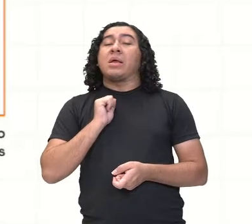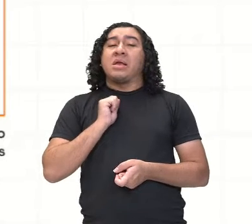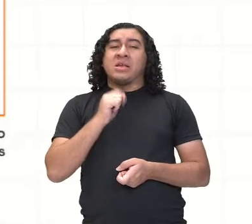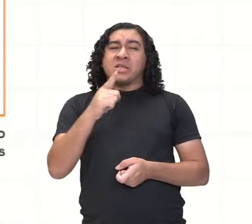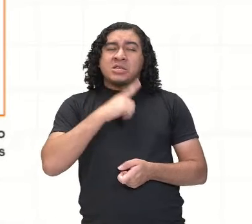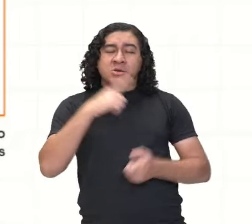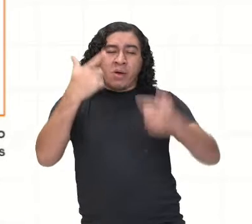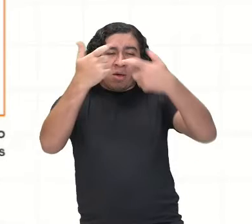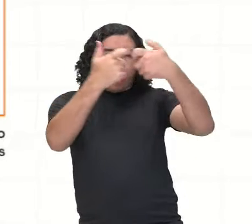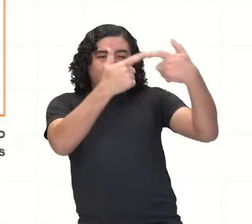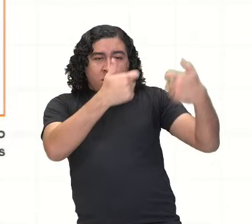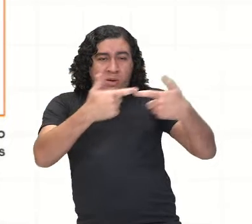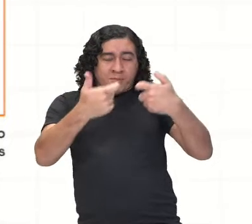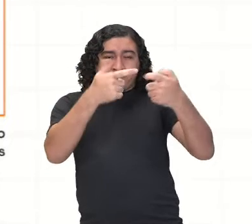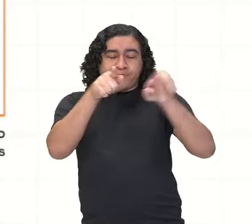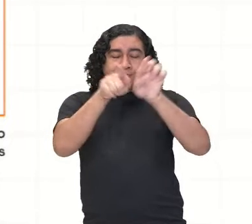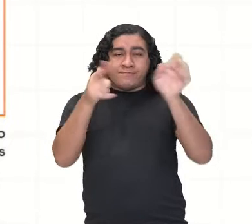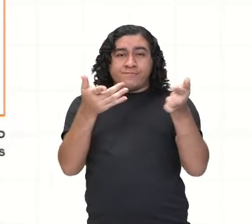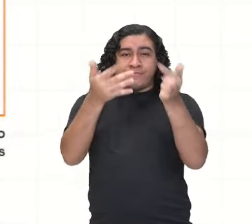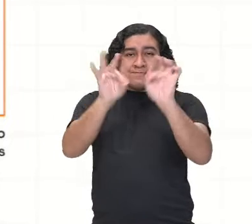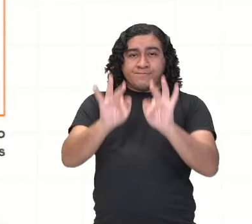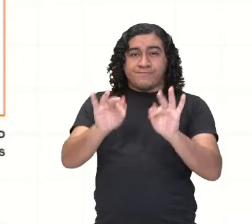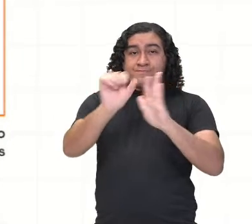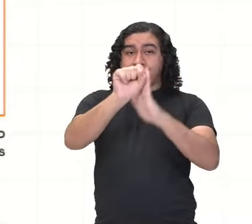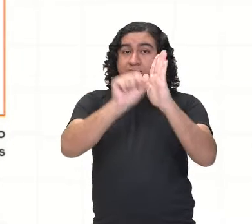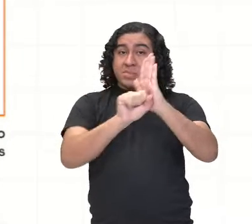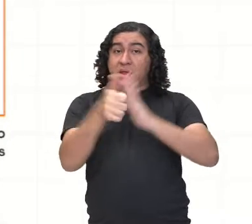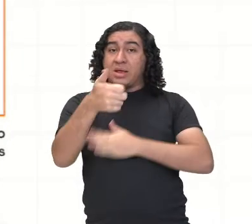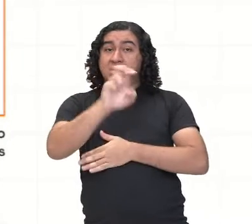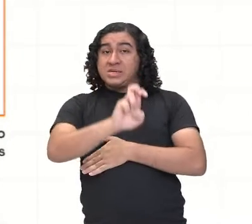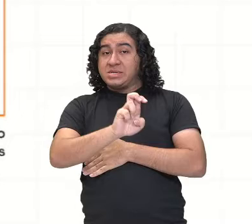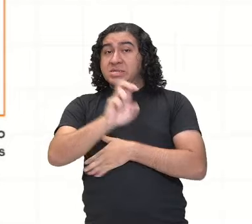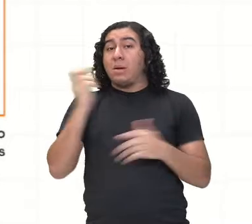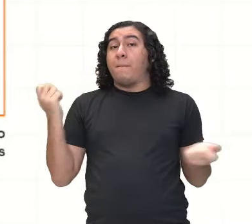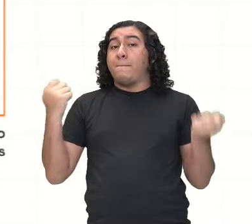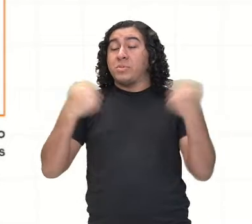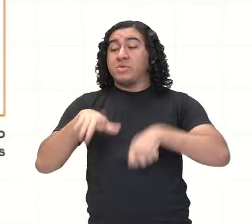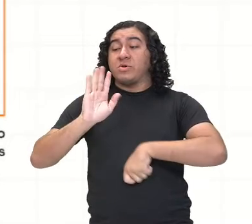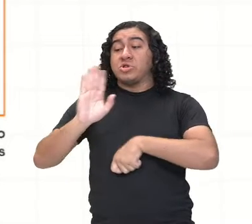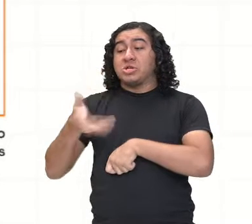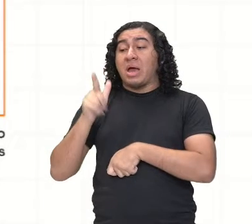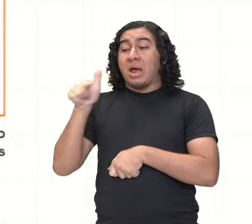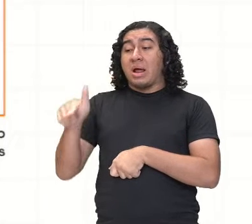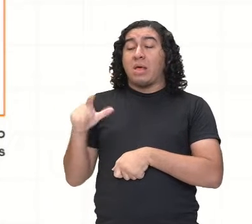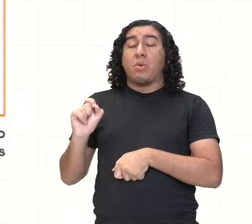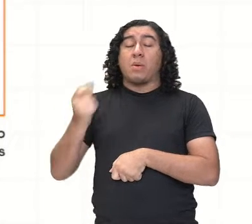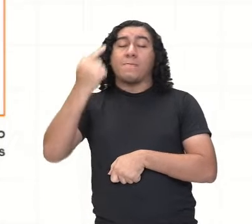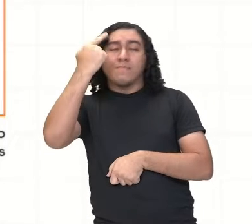reconquista somente no final do século XV, o que vai lhe permitir